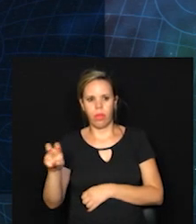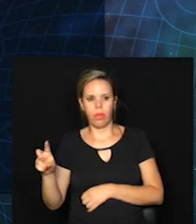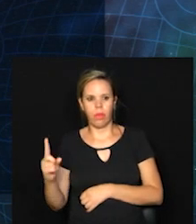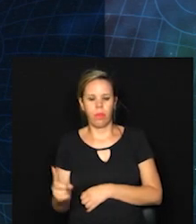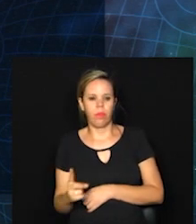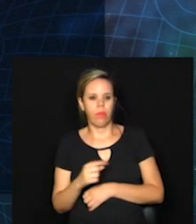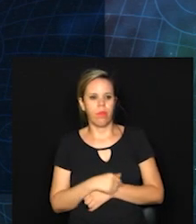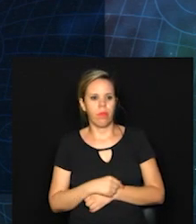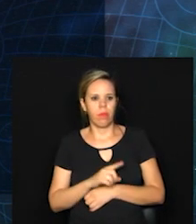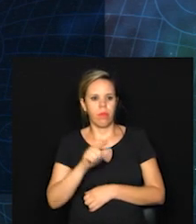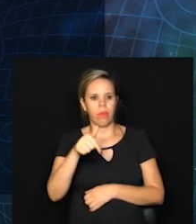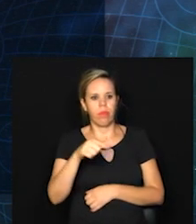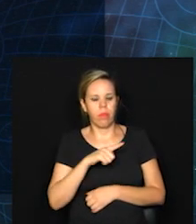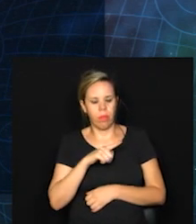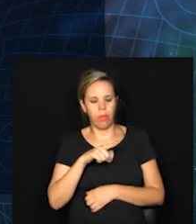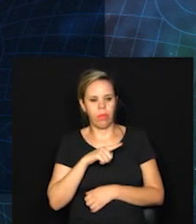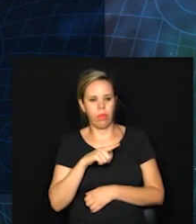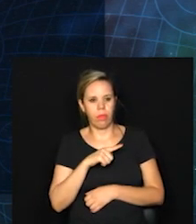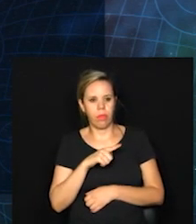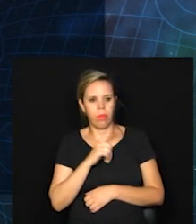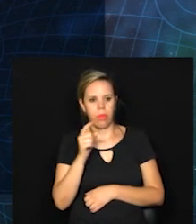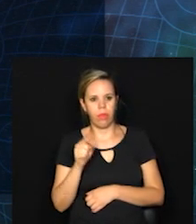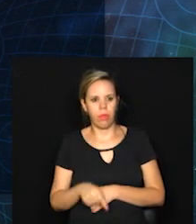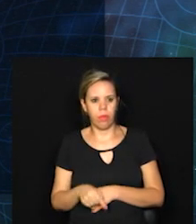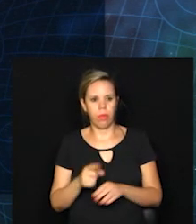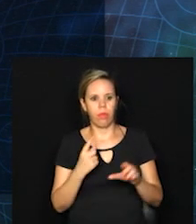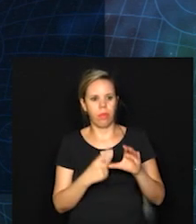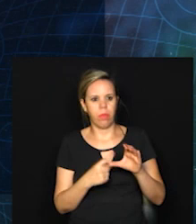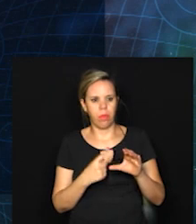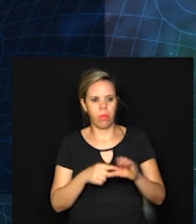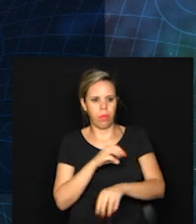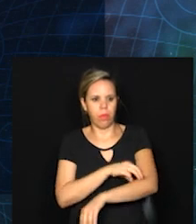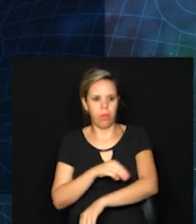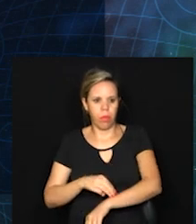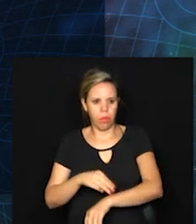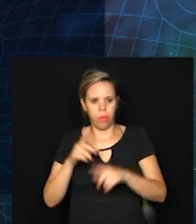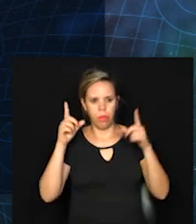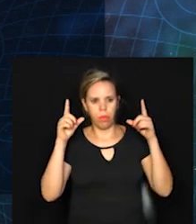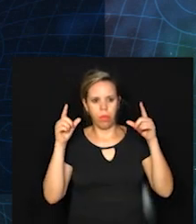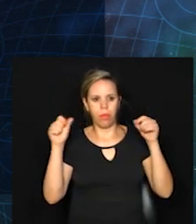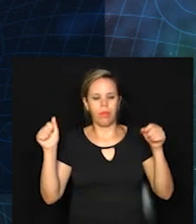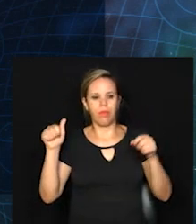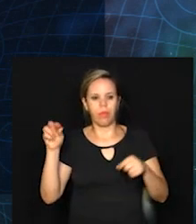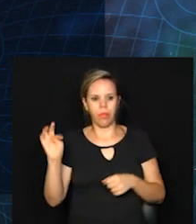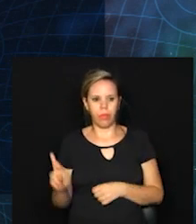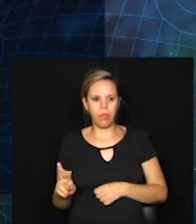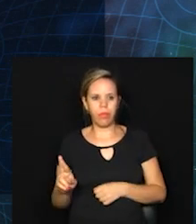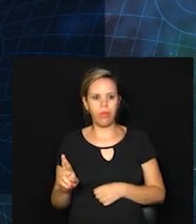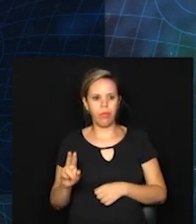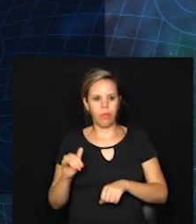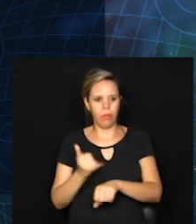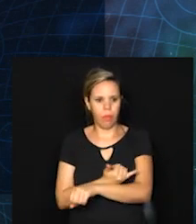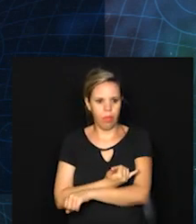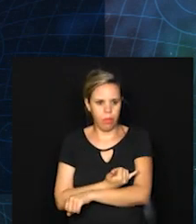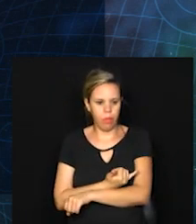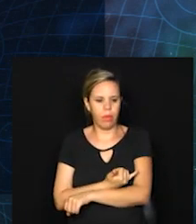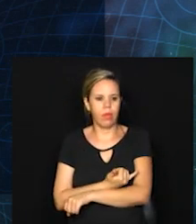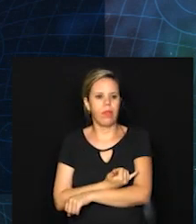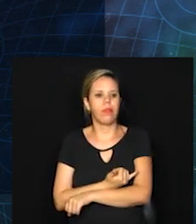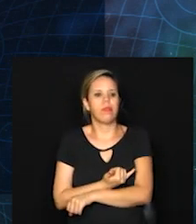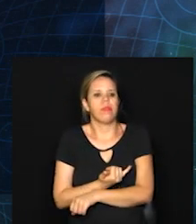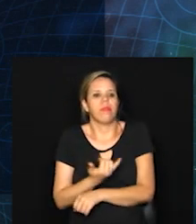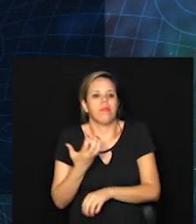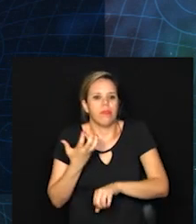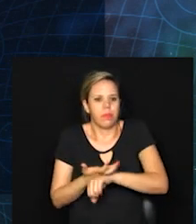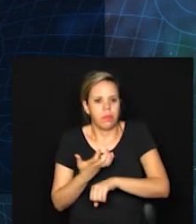1.751, aí a gente vem na casa dos 1.000, Cosmópolis, Montemor, Arthur Nogueira, Jaguariúna, Nova Odessa